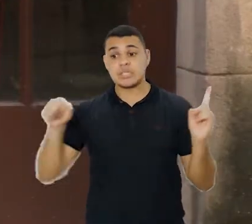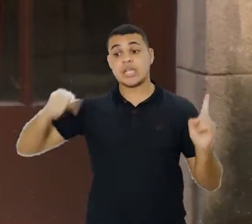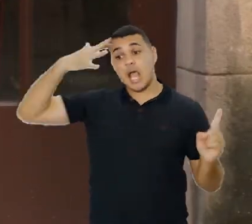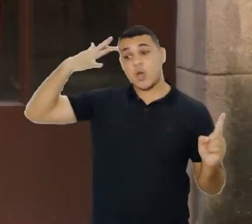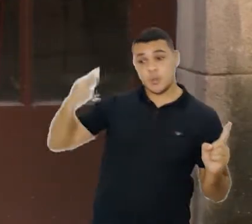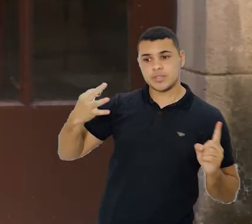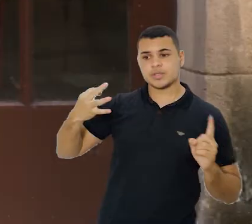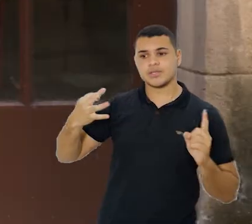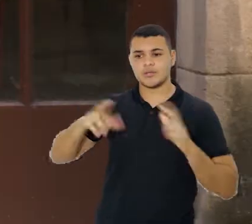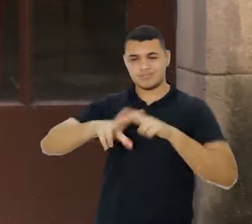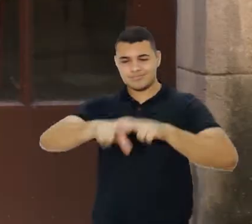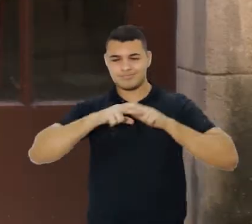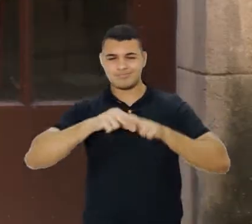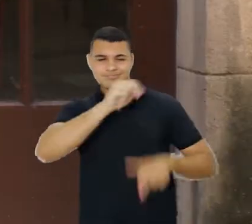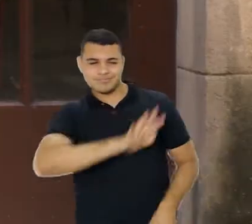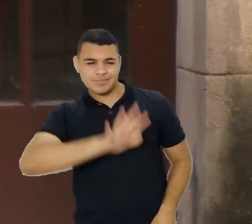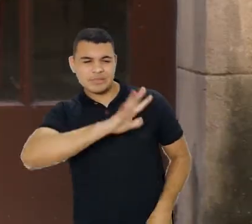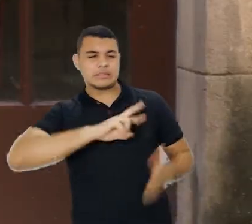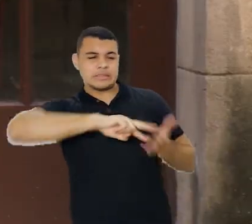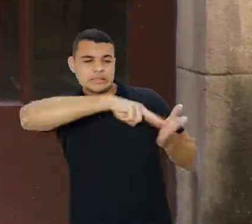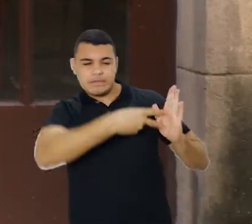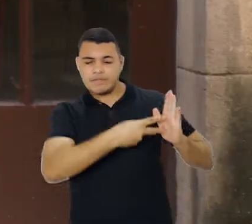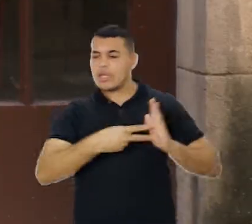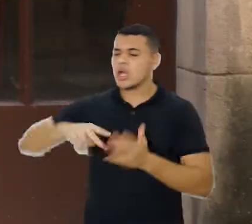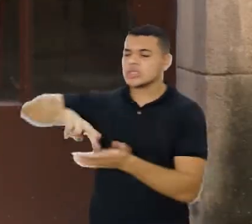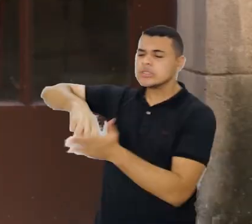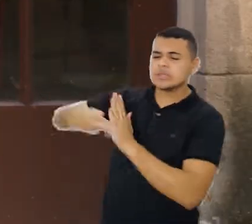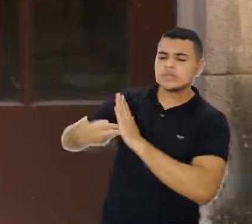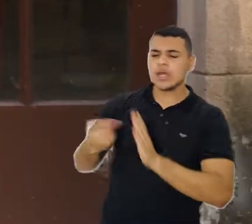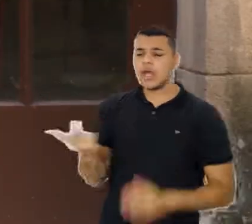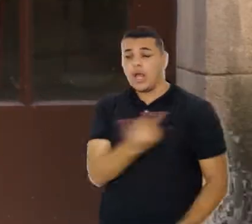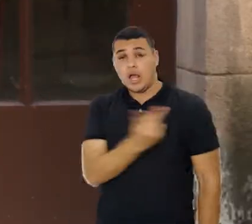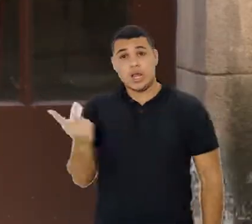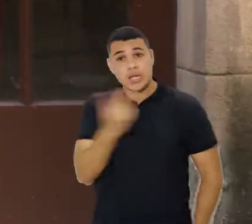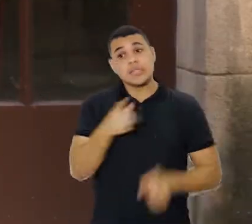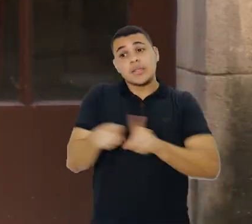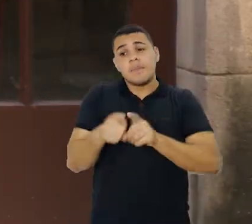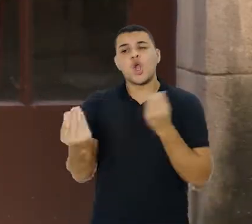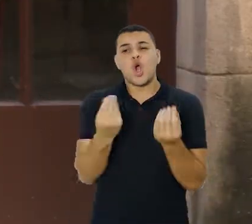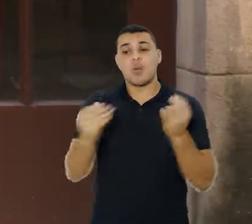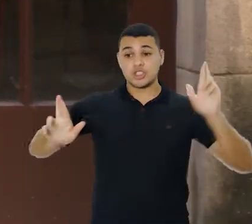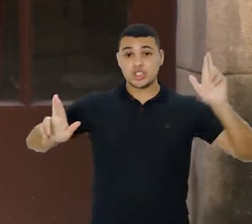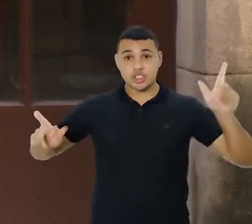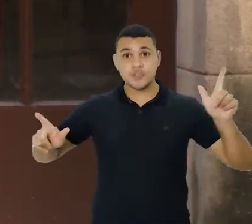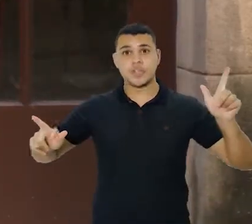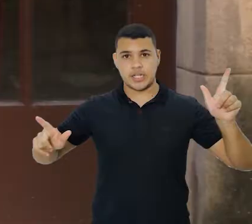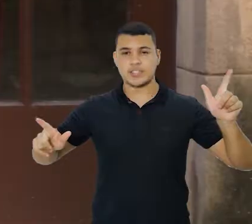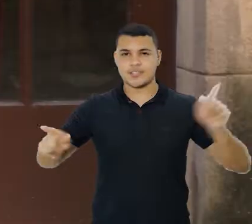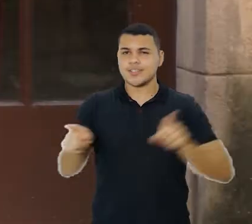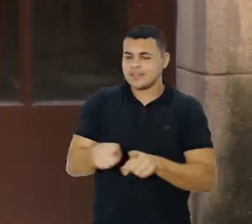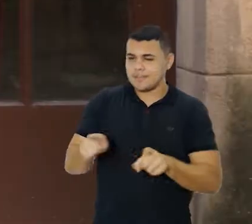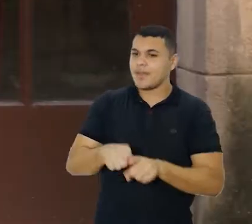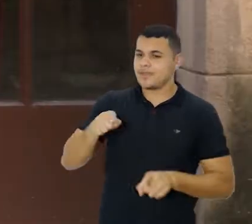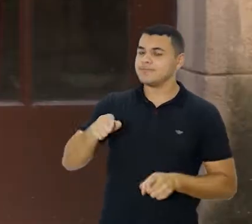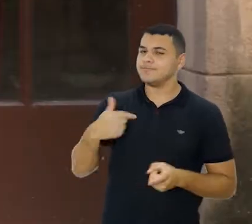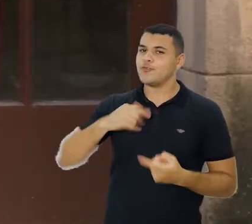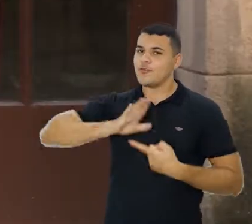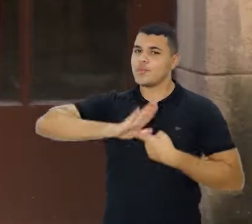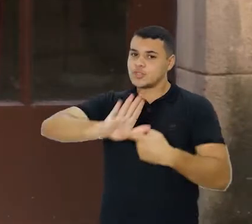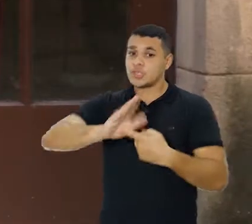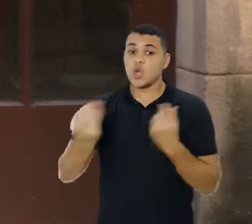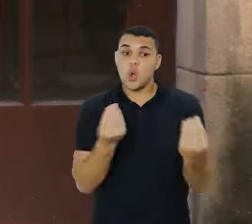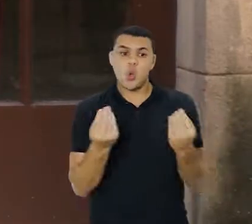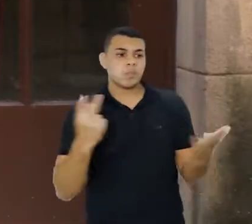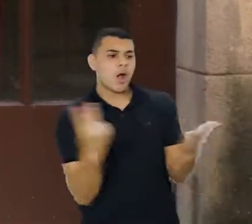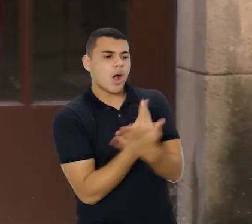a compreensão a respeito, né, do significado de cada um deles e principalmente das diferenças entre os dois,